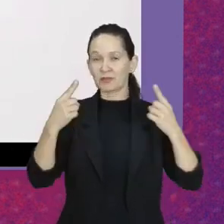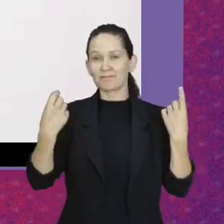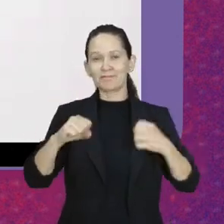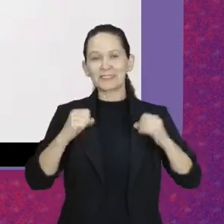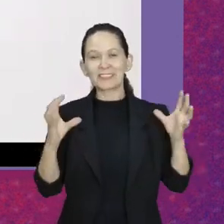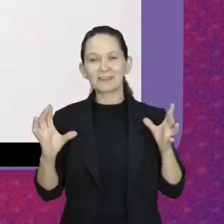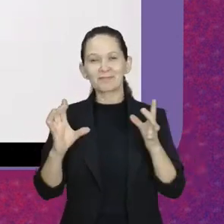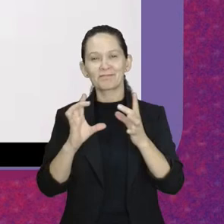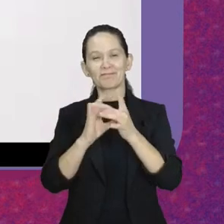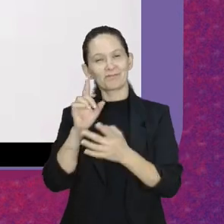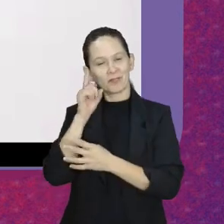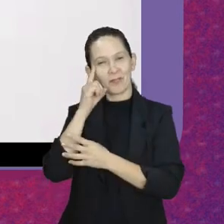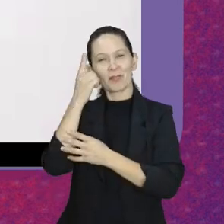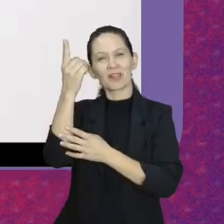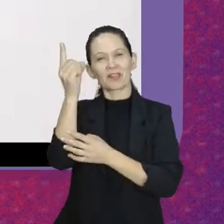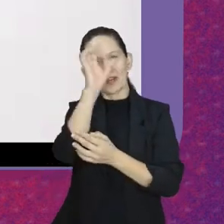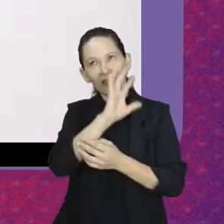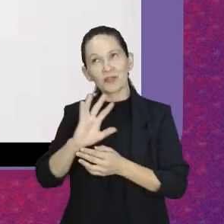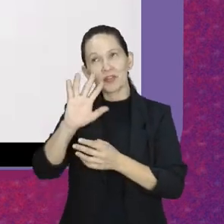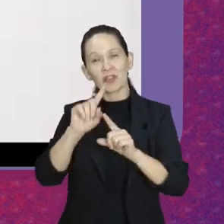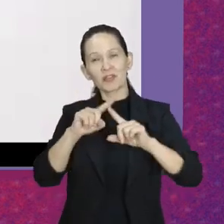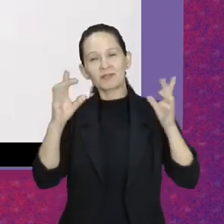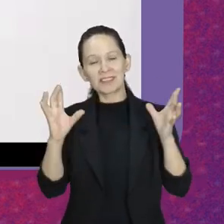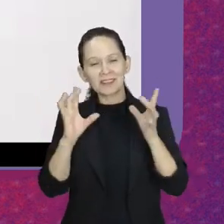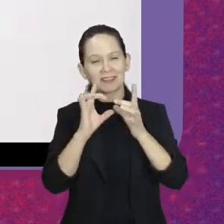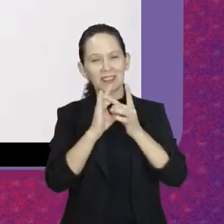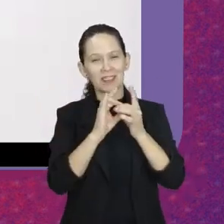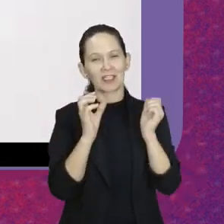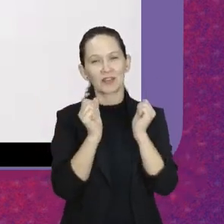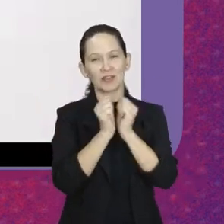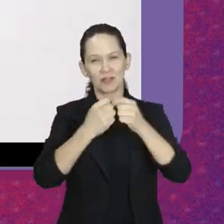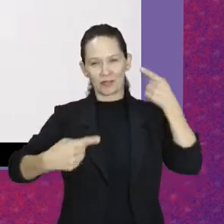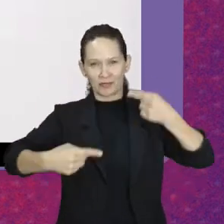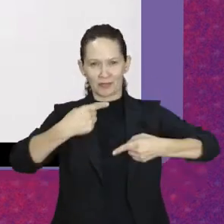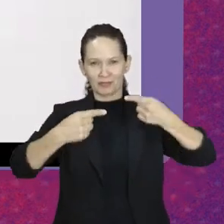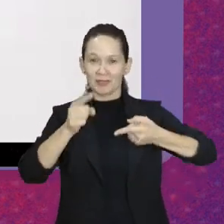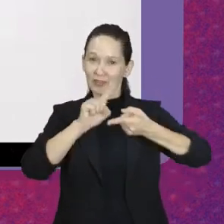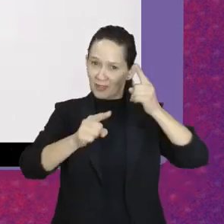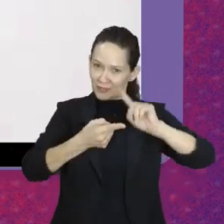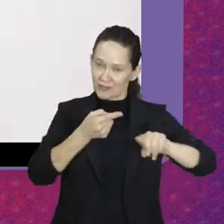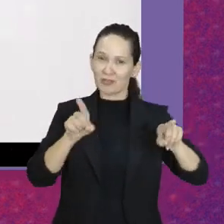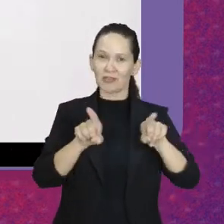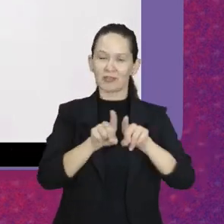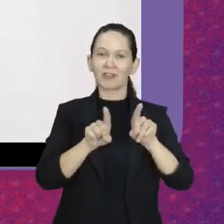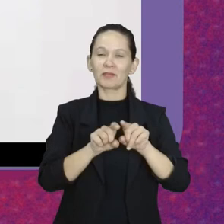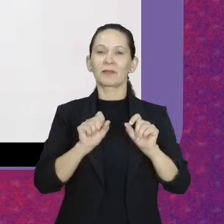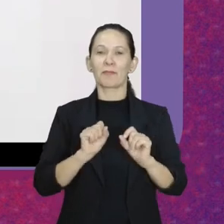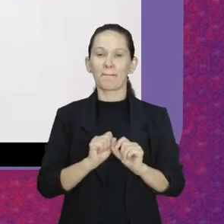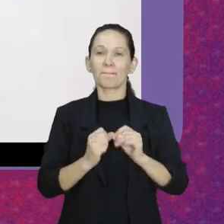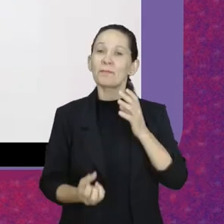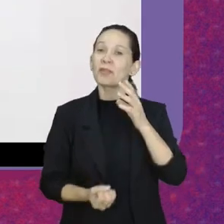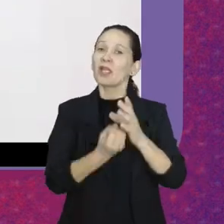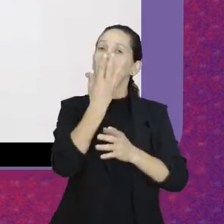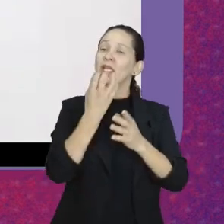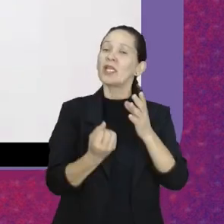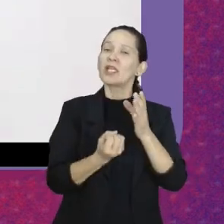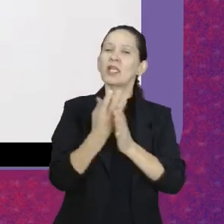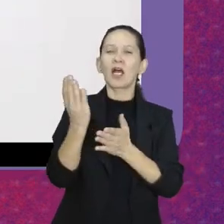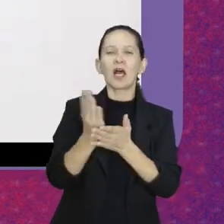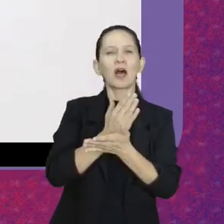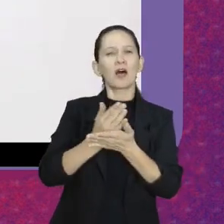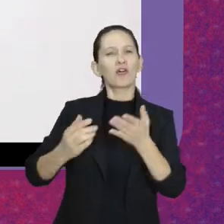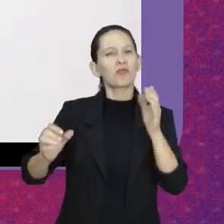ser pensadas de uma maneira mais integrada e articulada, e criar novas políticas